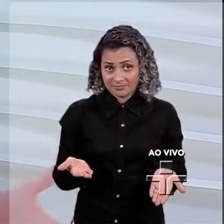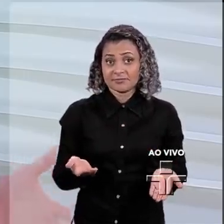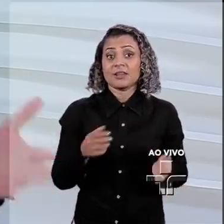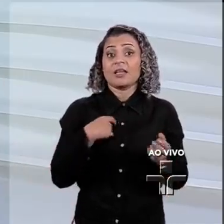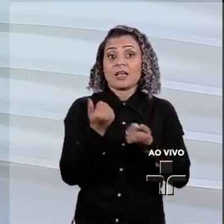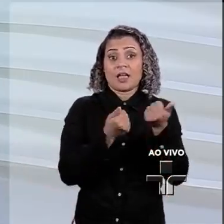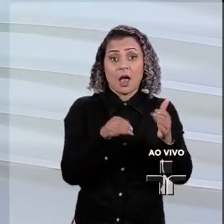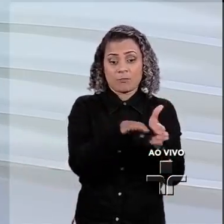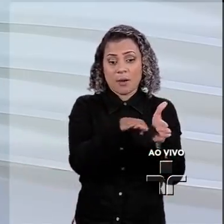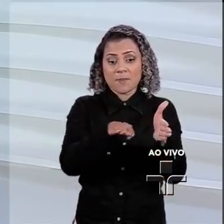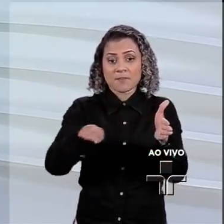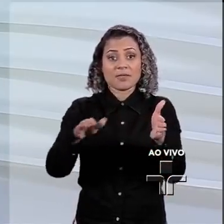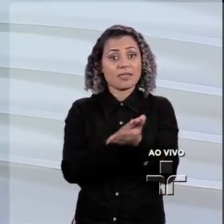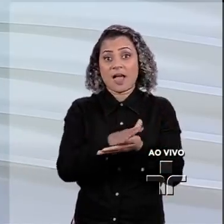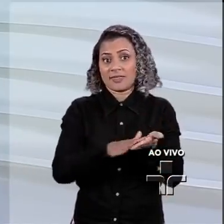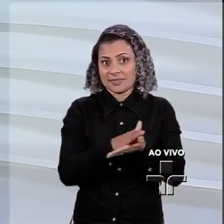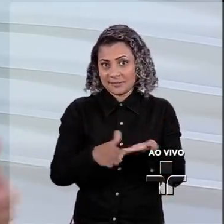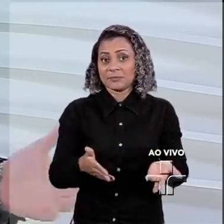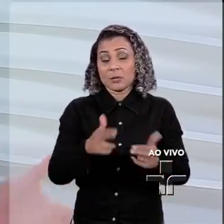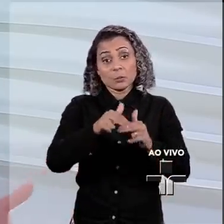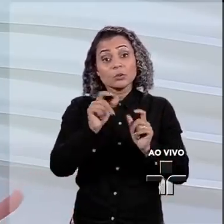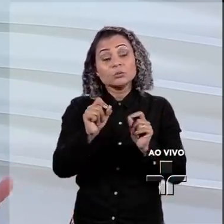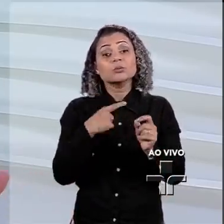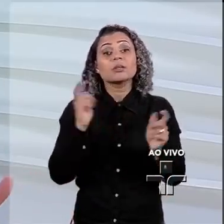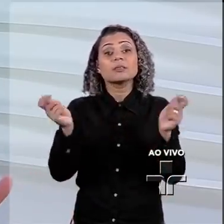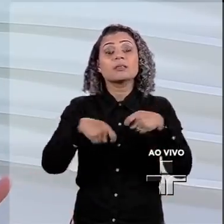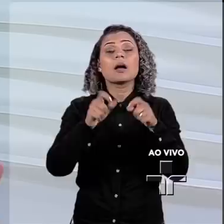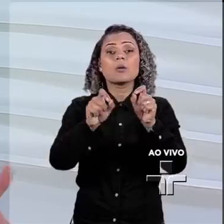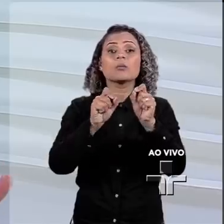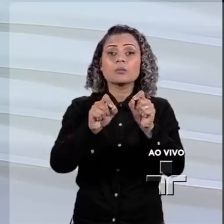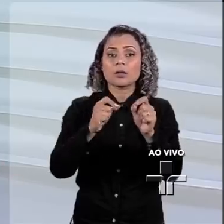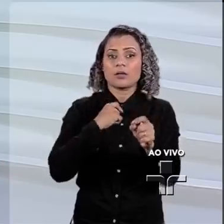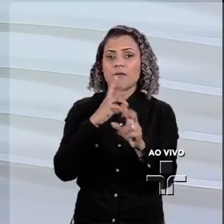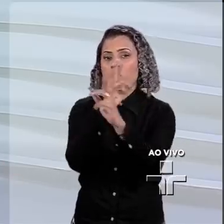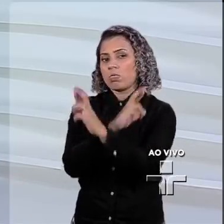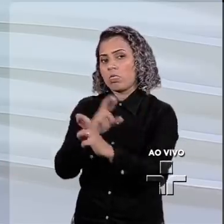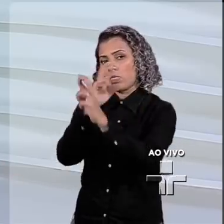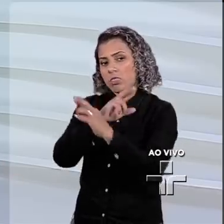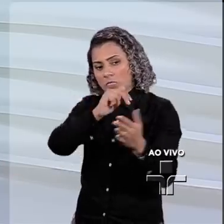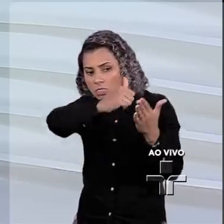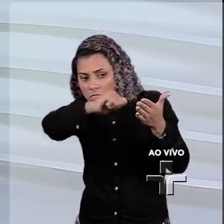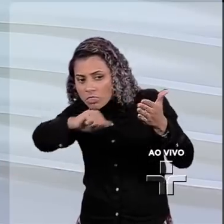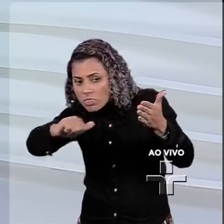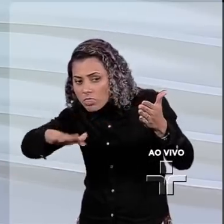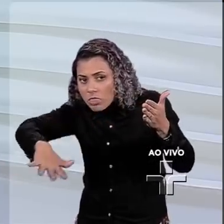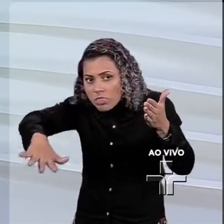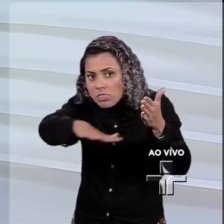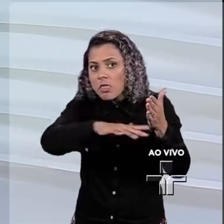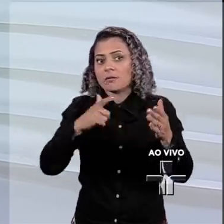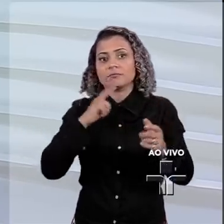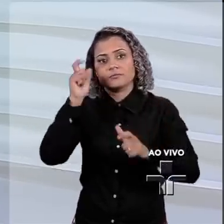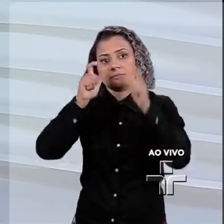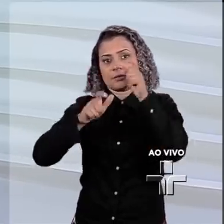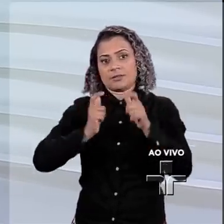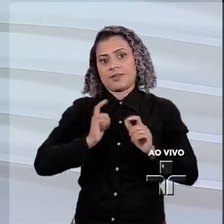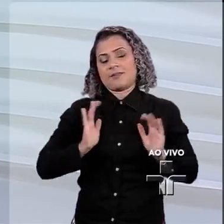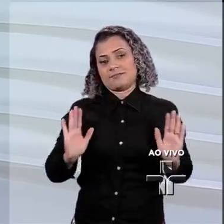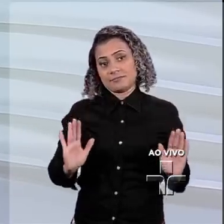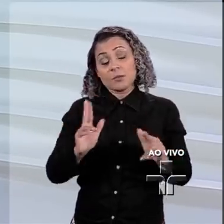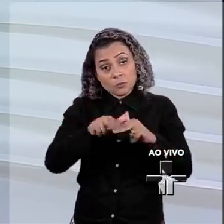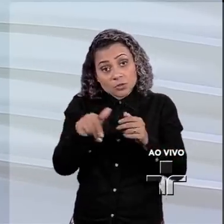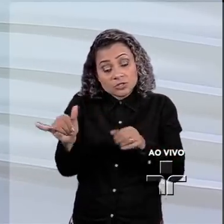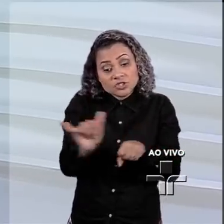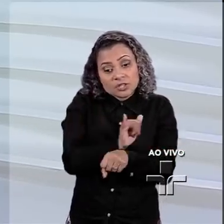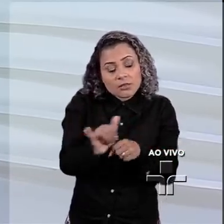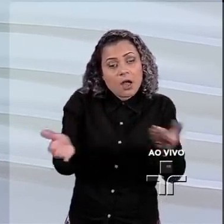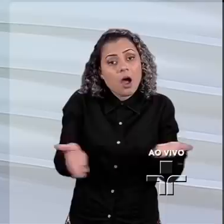aumentar o preço para ter atratividade, porque basta a fiscalização para você ter alguém interessado. A gente também está modelando